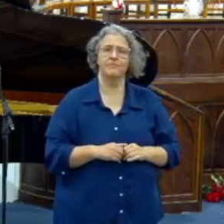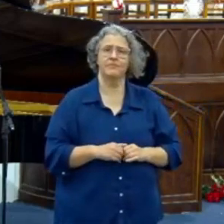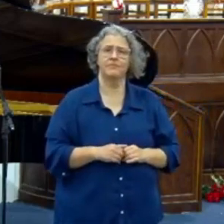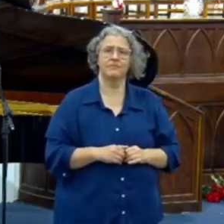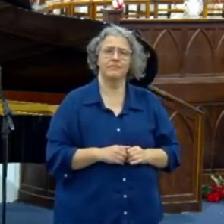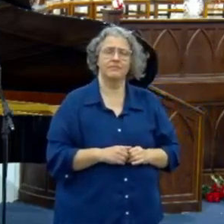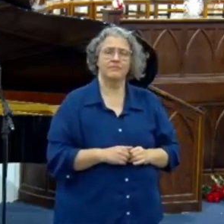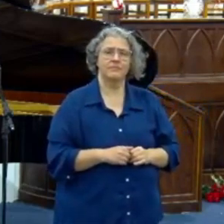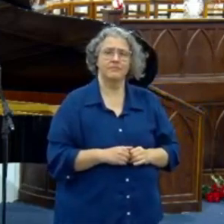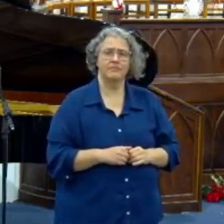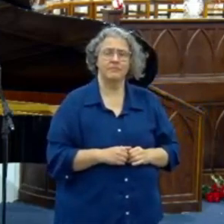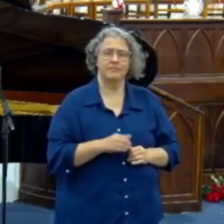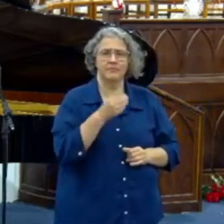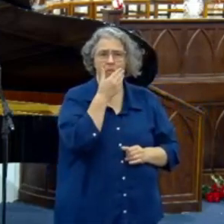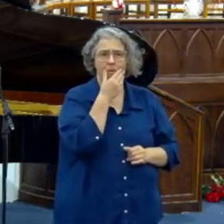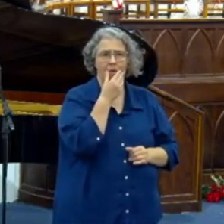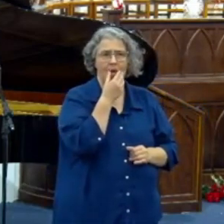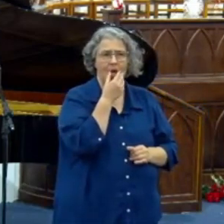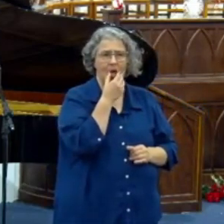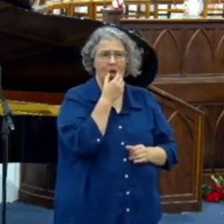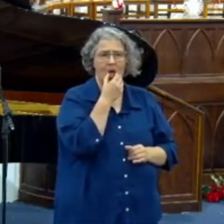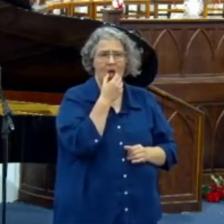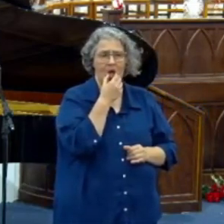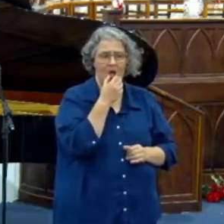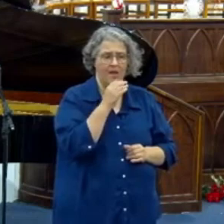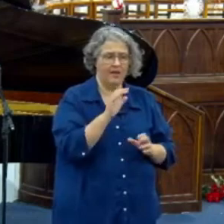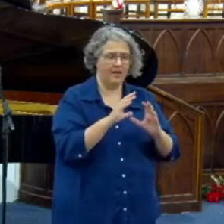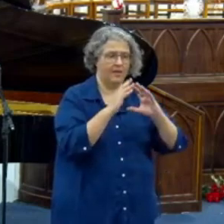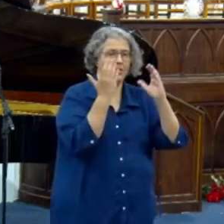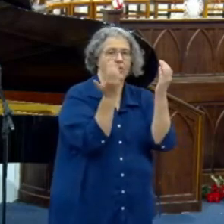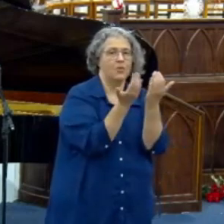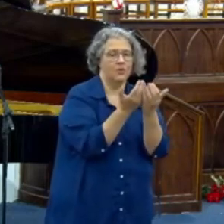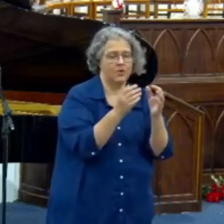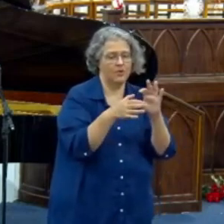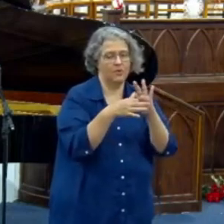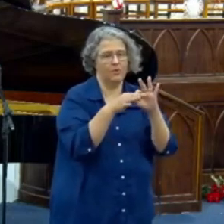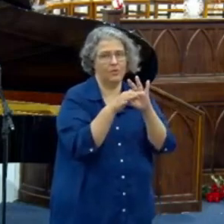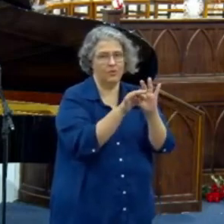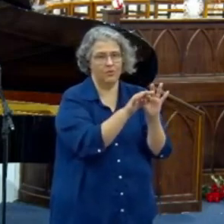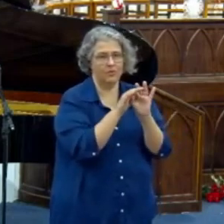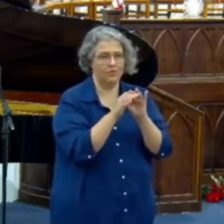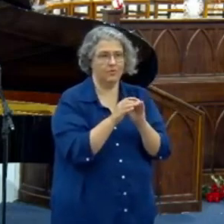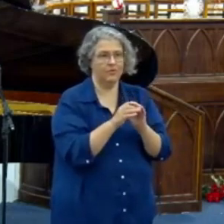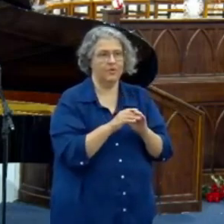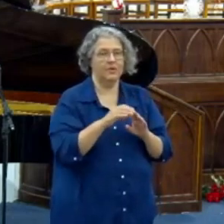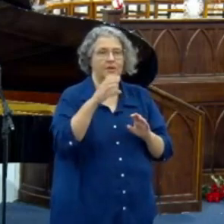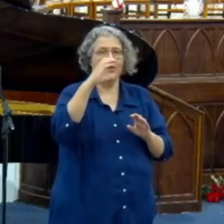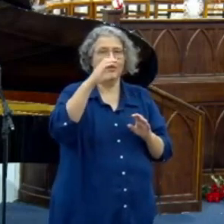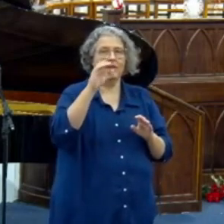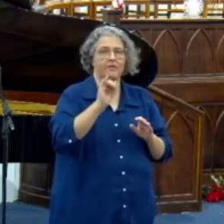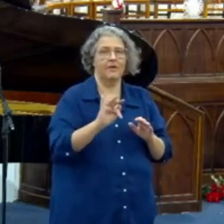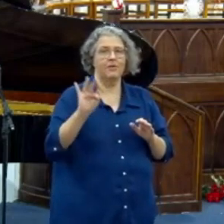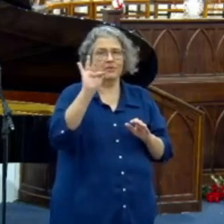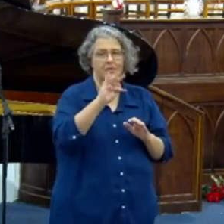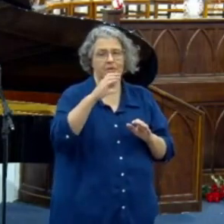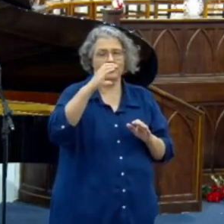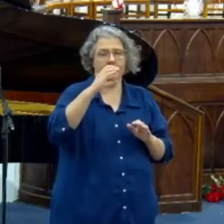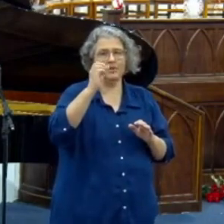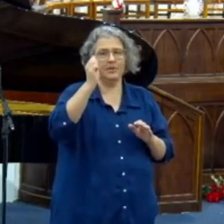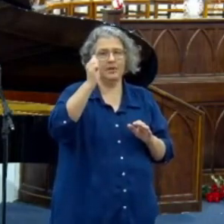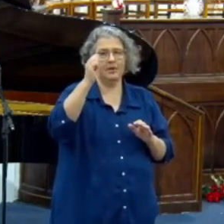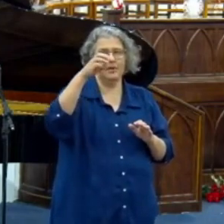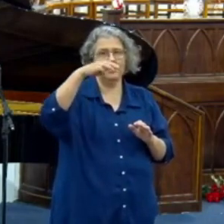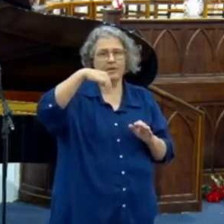num evento chamado Cambridge, ou Encontro de Cambridge. E ali, nesse congresso grande